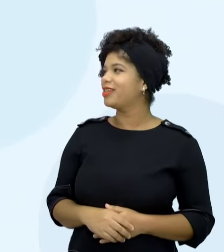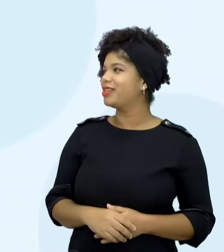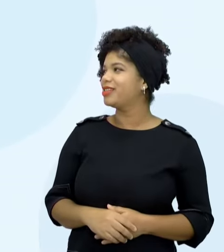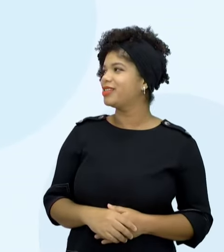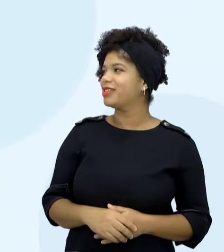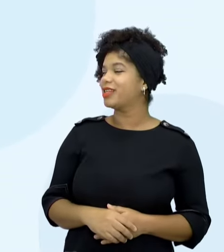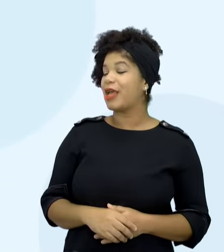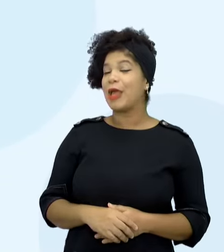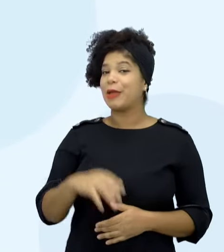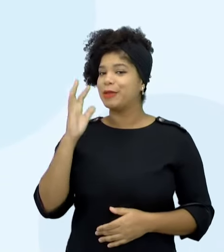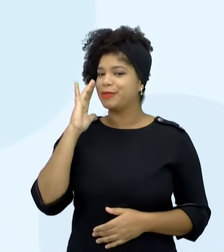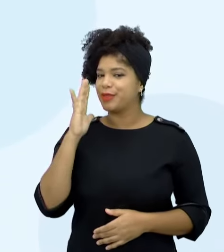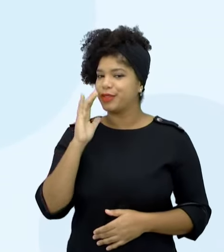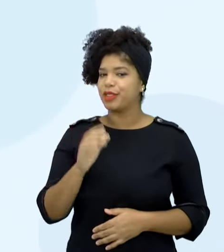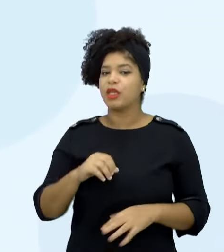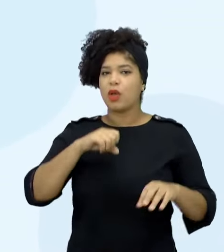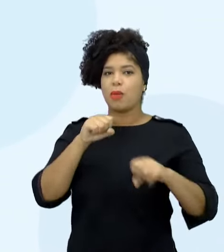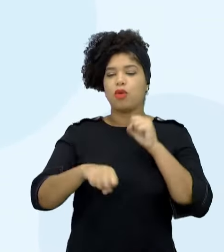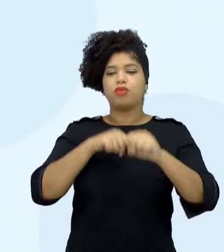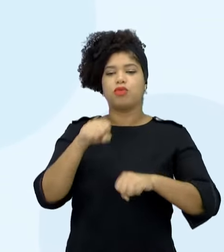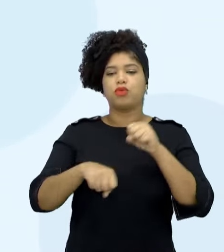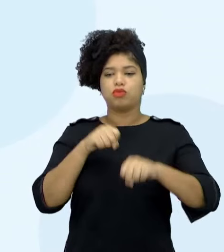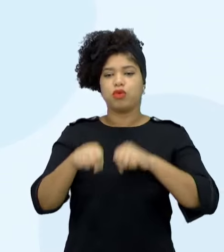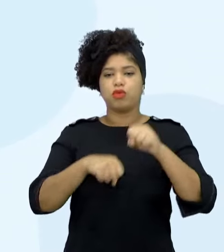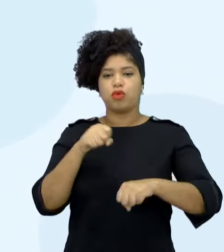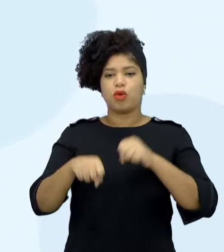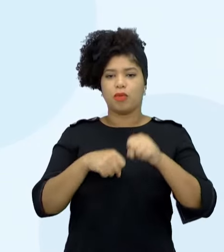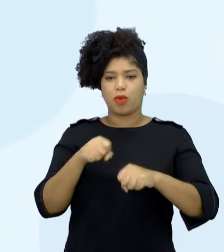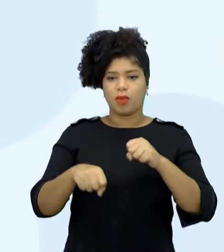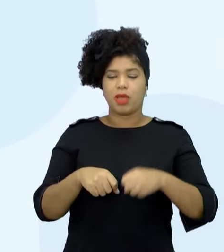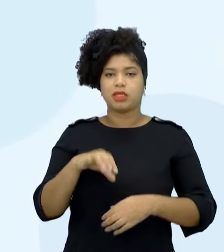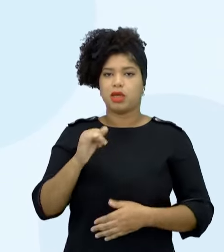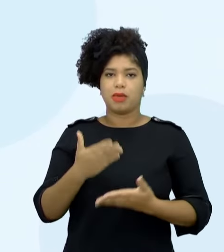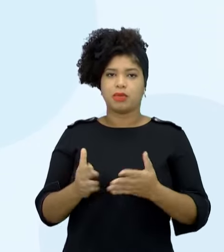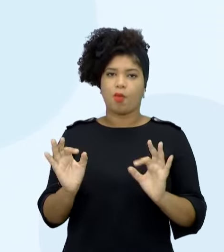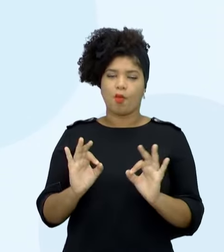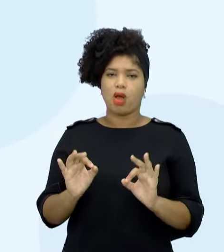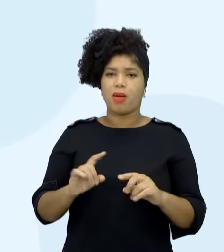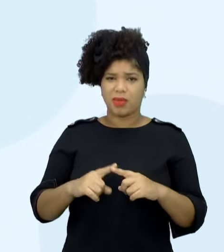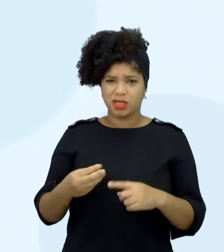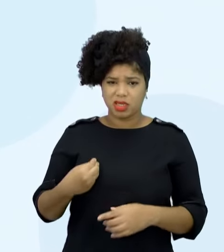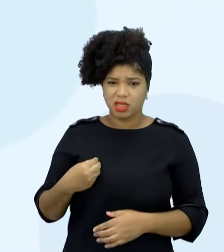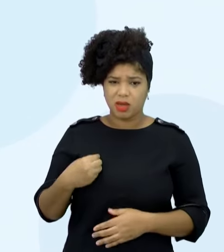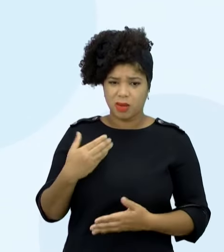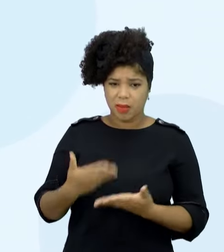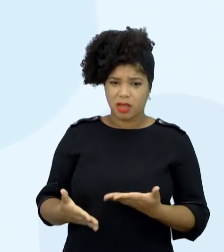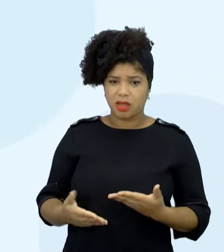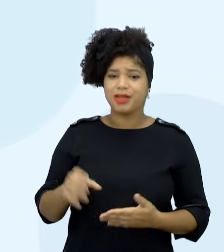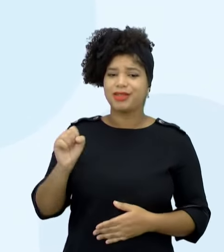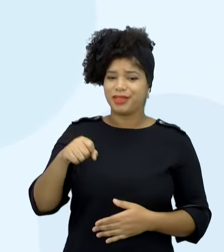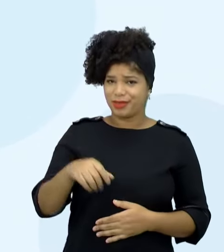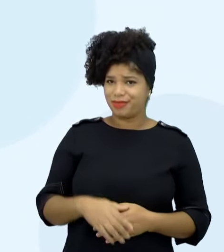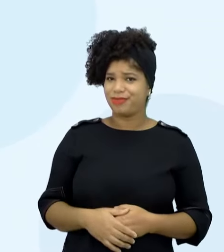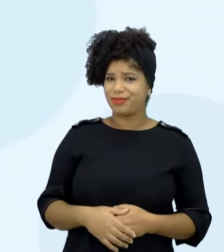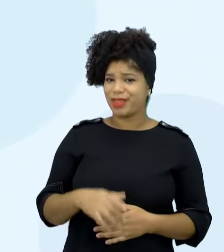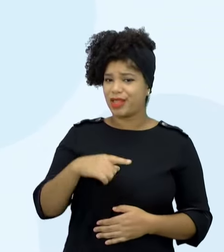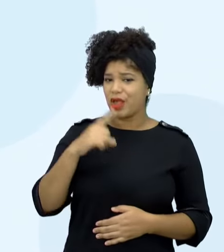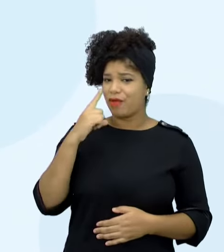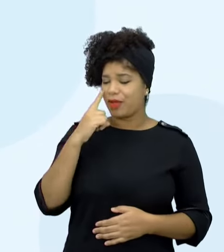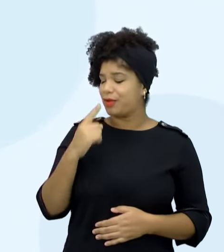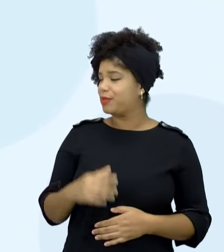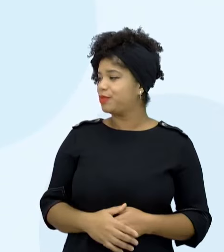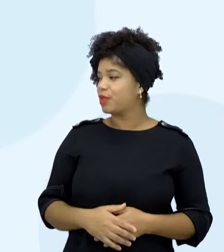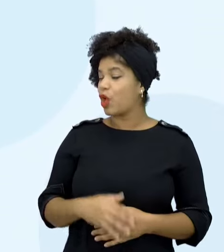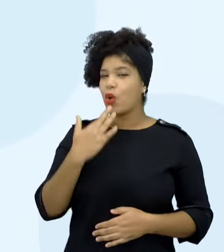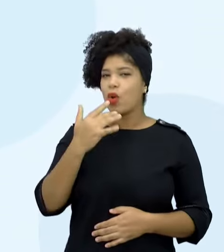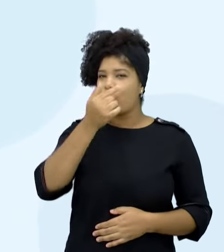esse movimento sem perdas... Ah, mas por que sem perdas, Magno? Tem alguma perda? Tem aqui, ó, nesse ponto, que eu tô... Vou até trocar